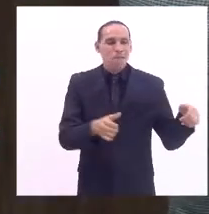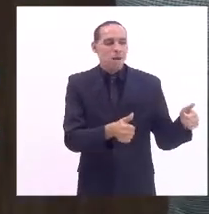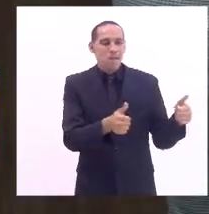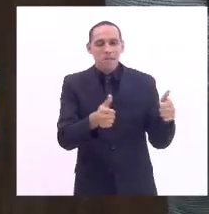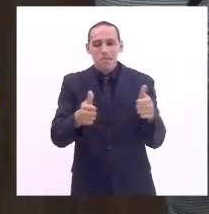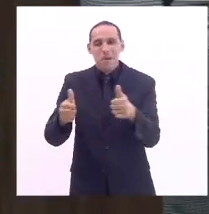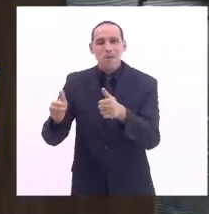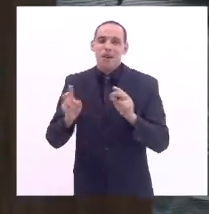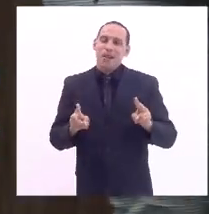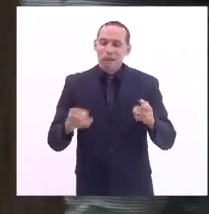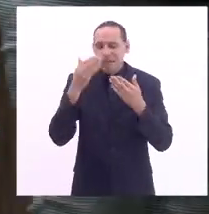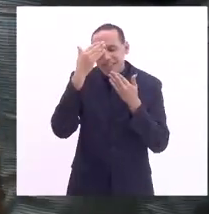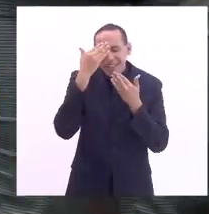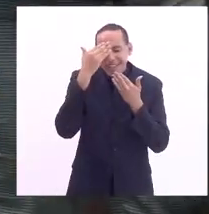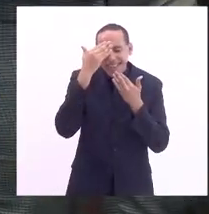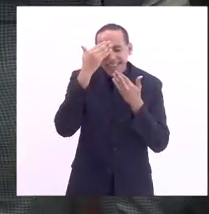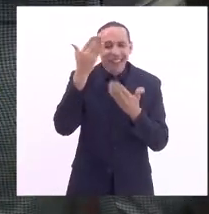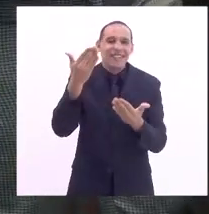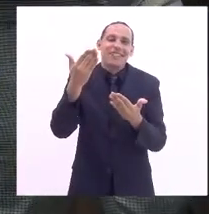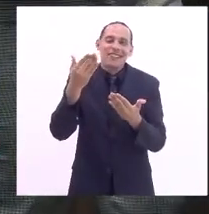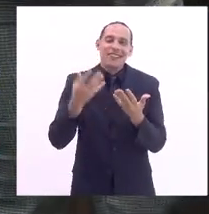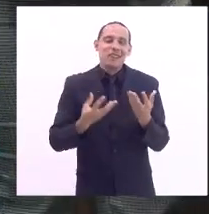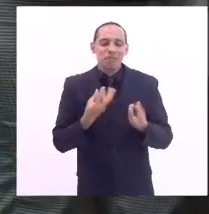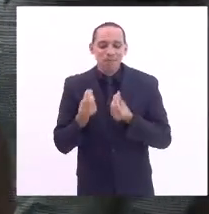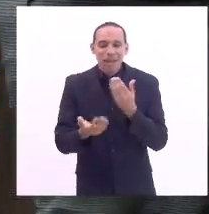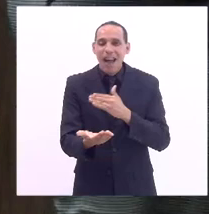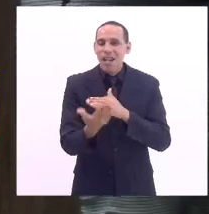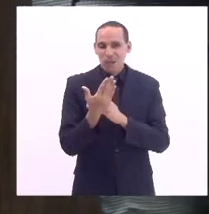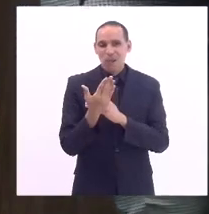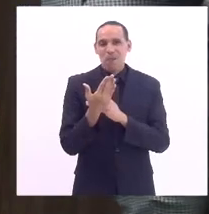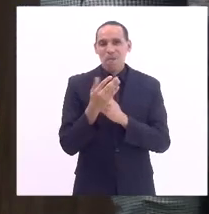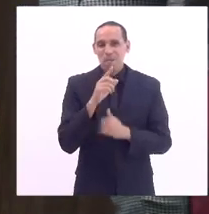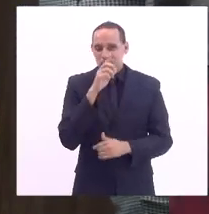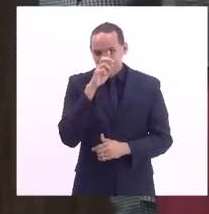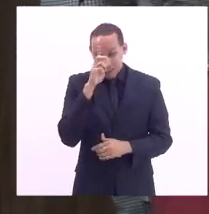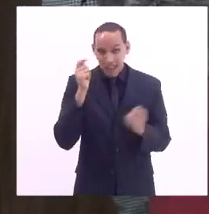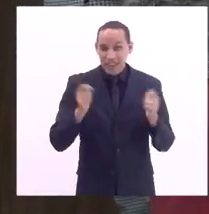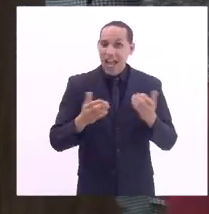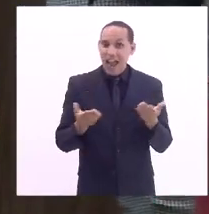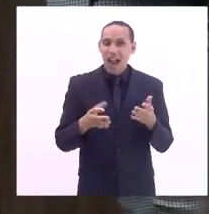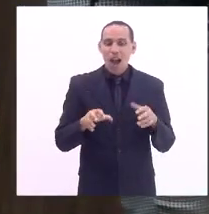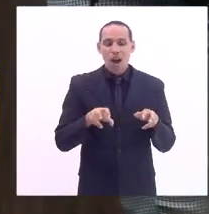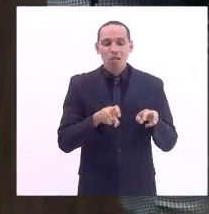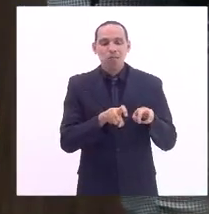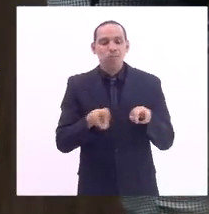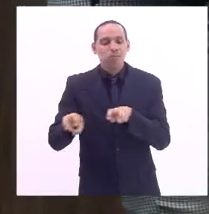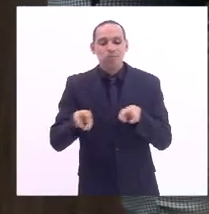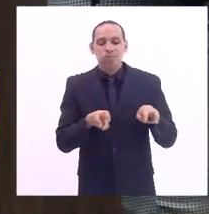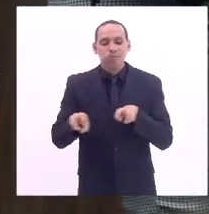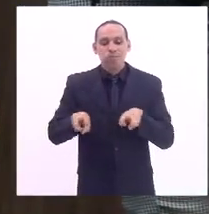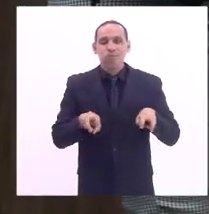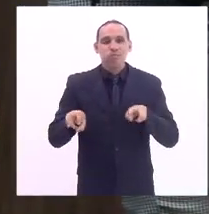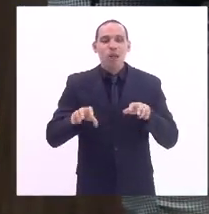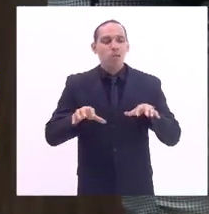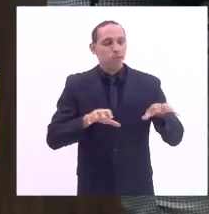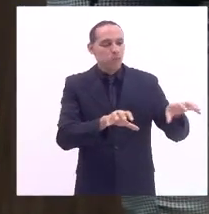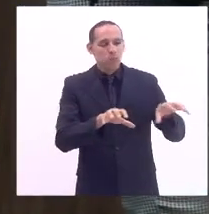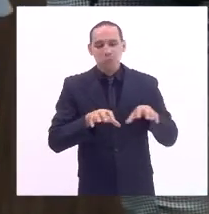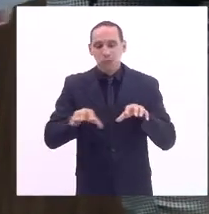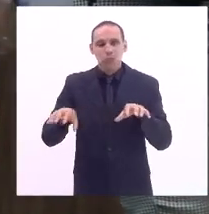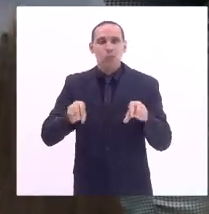muito a sensibilidade de Vossa Excelência por facilitar a remoção dessas cadeiras através das rodinhas.